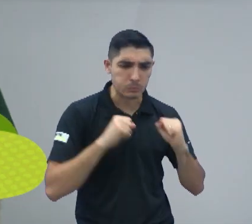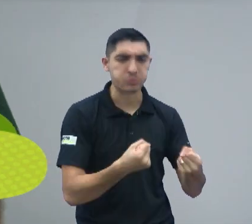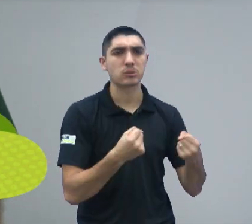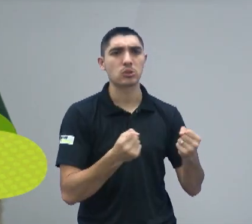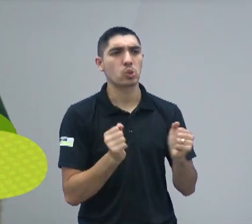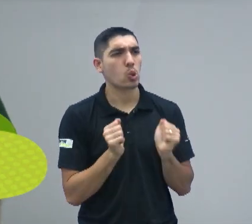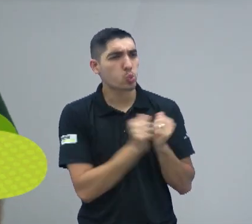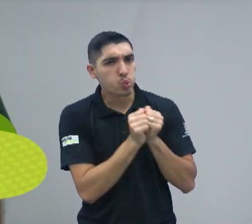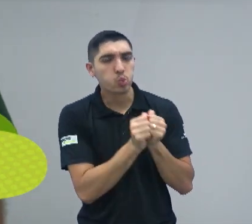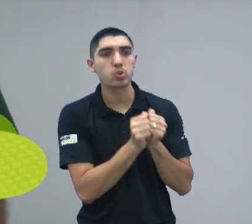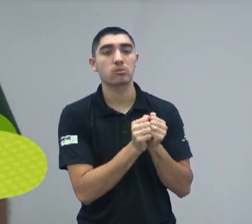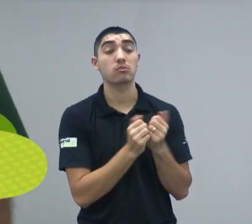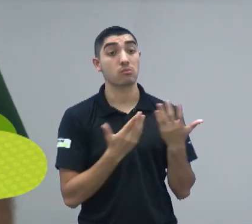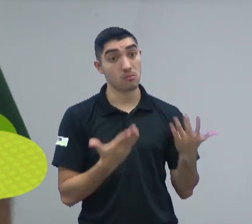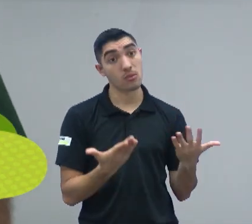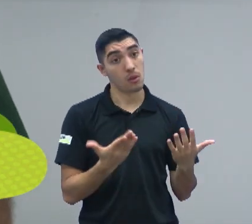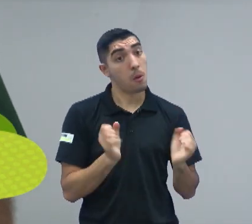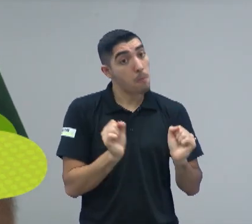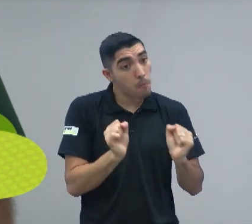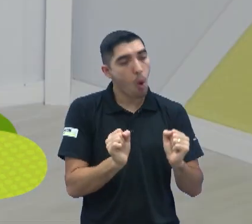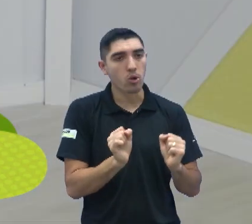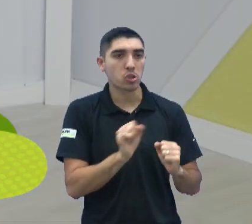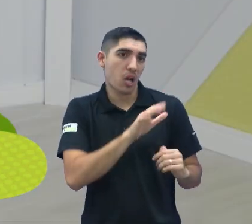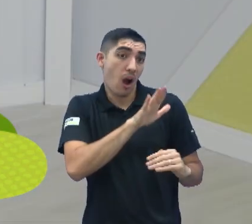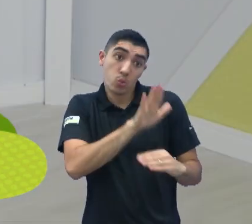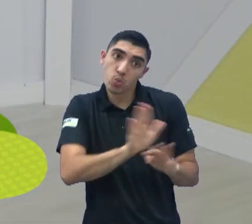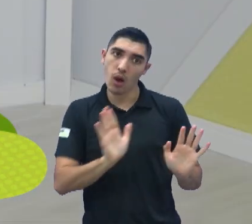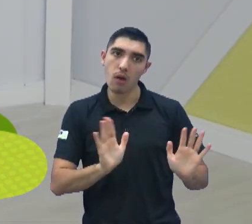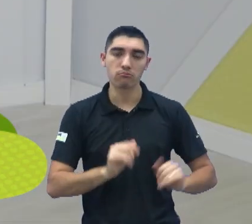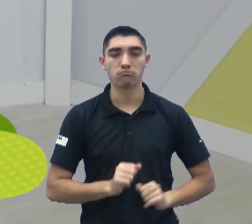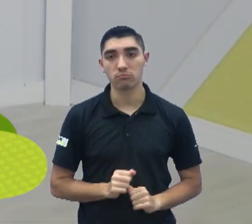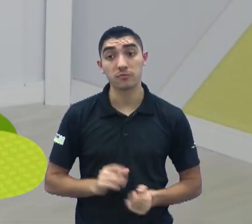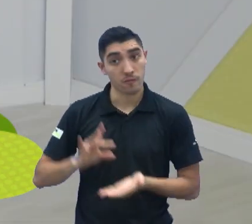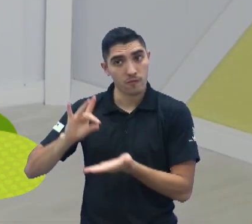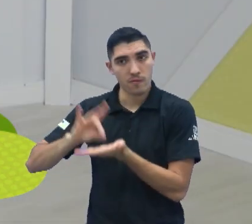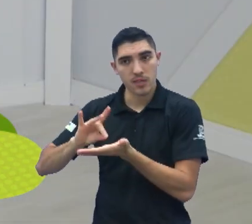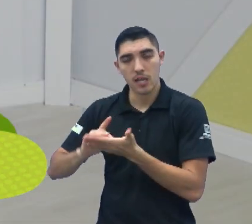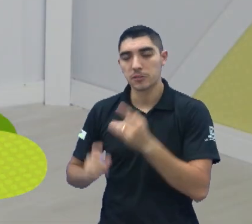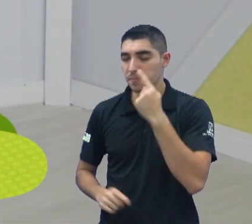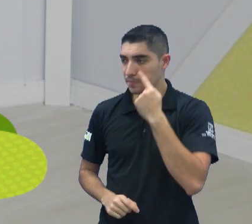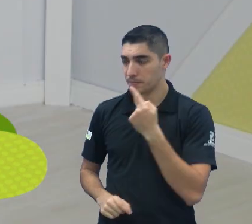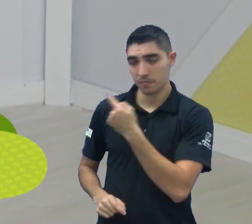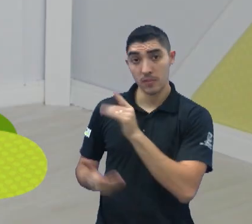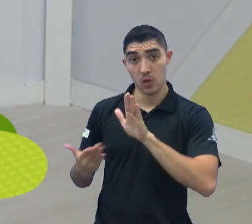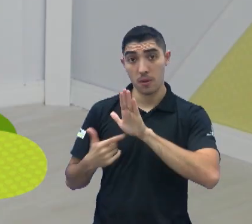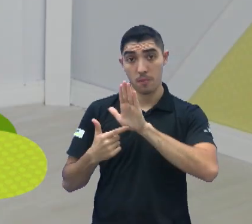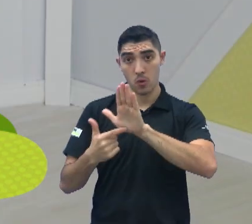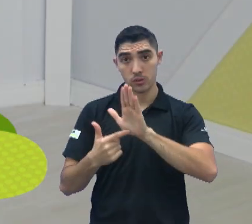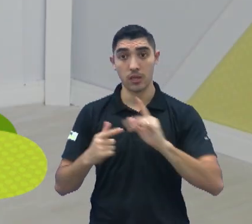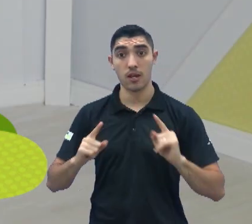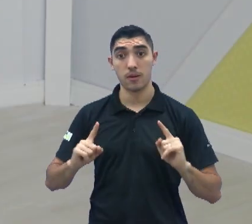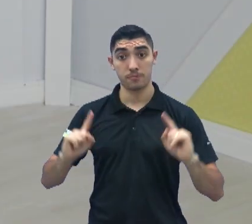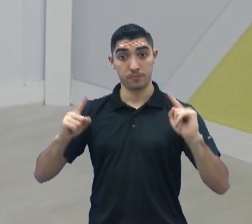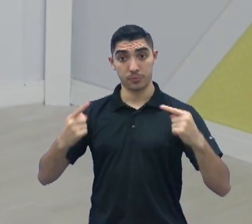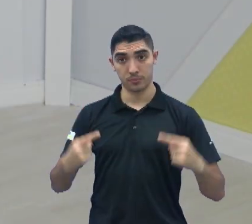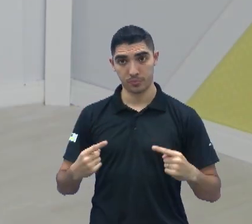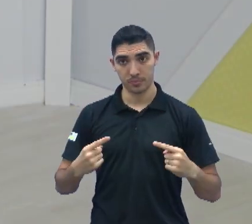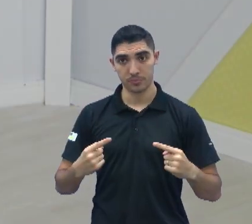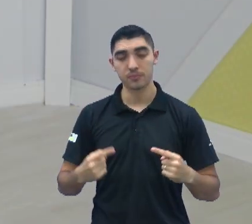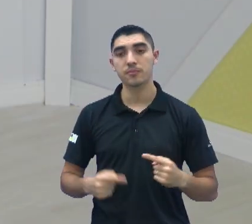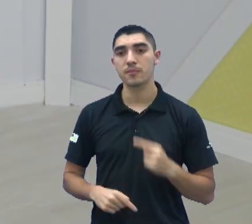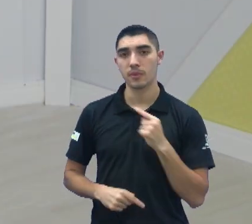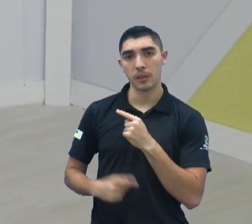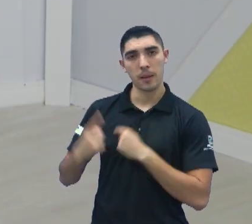outro, então isso pode fazer a diferença no jogo como esse. É verdade. Matheus, coloca pra gente aqui como é que estão as séries, né? Primeira do São José